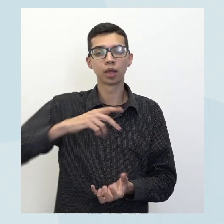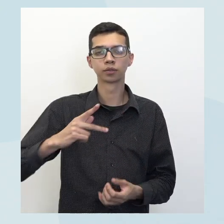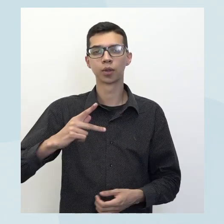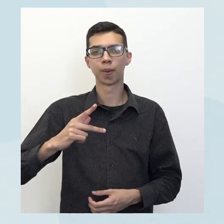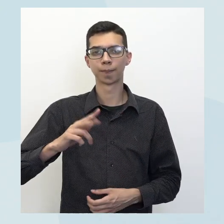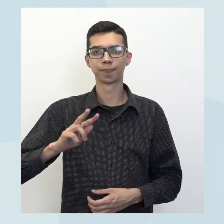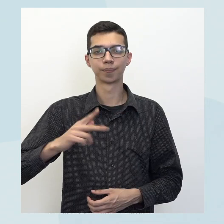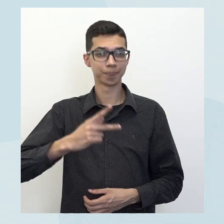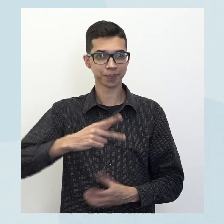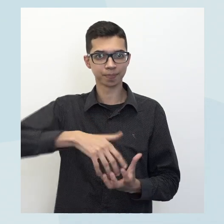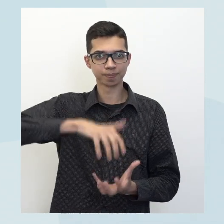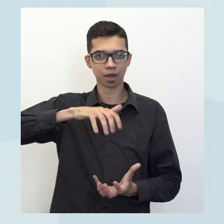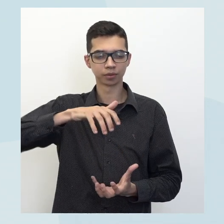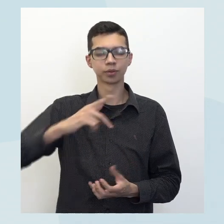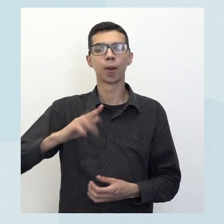favor.